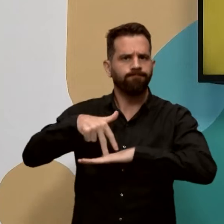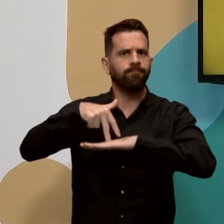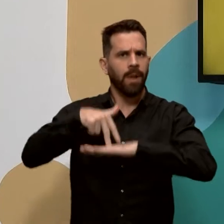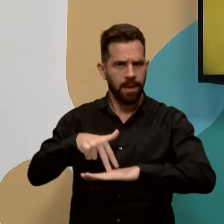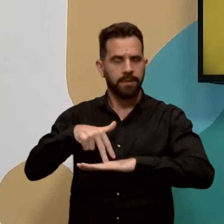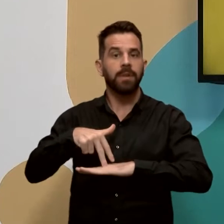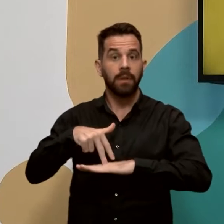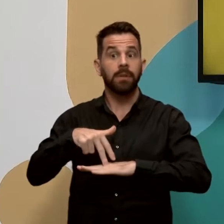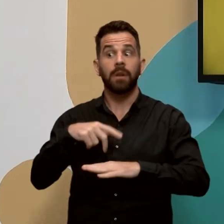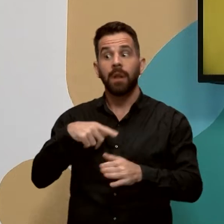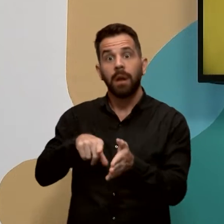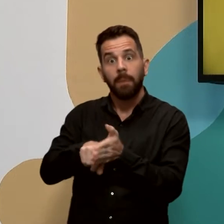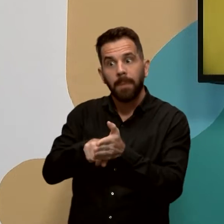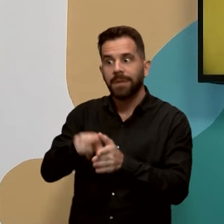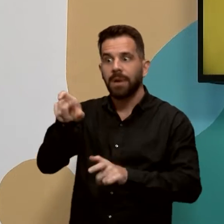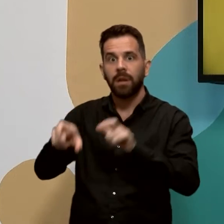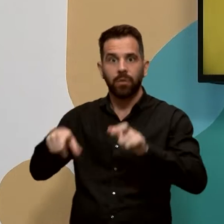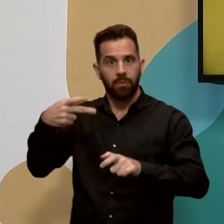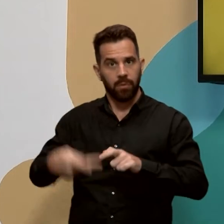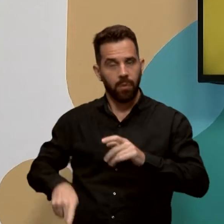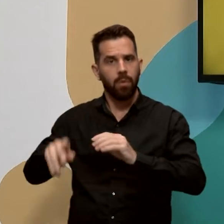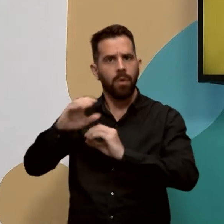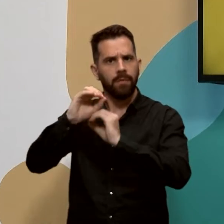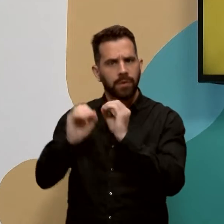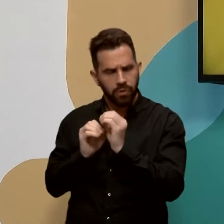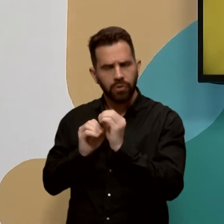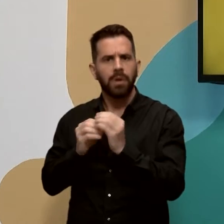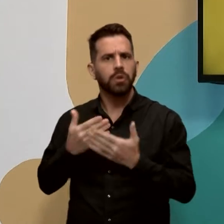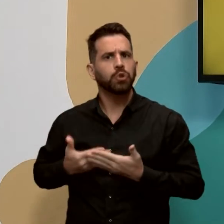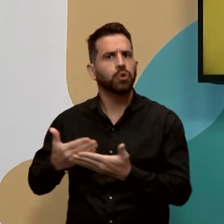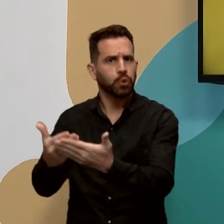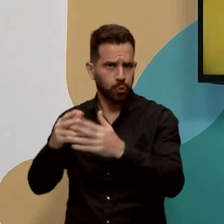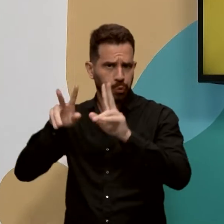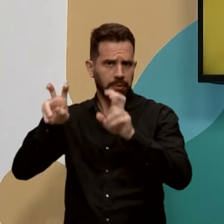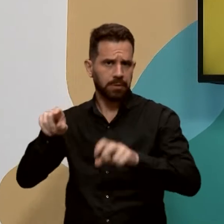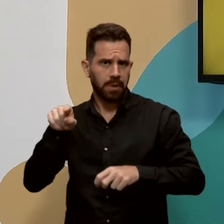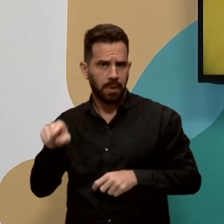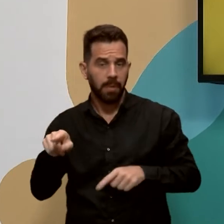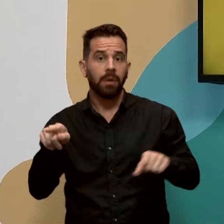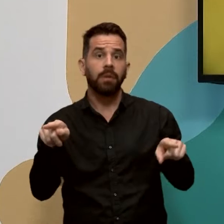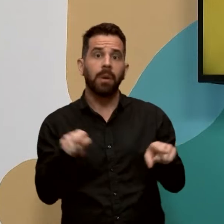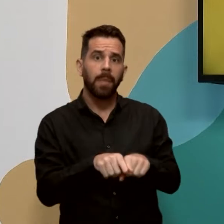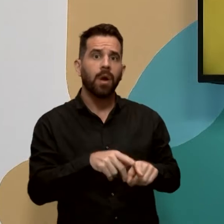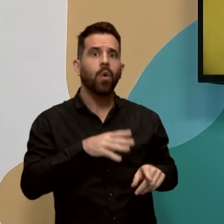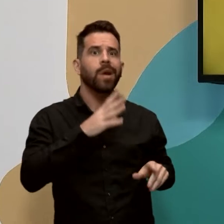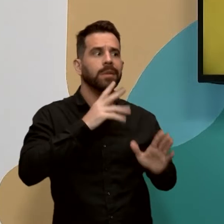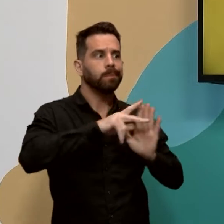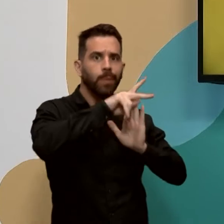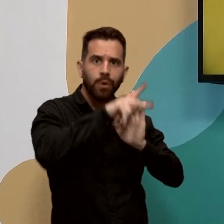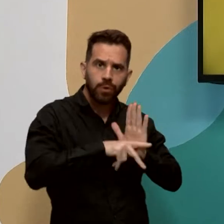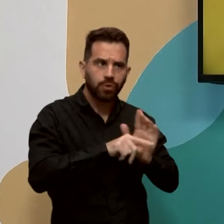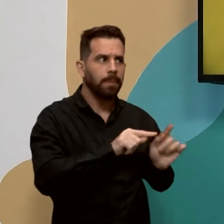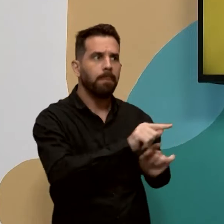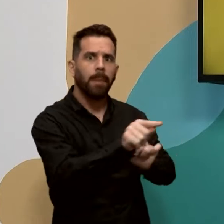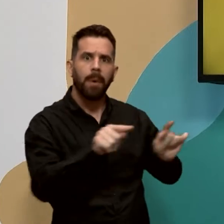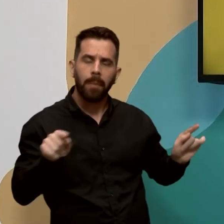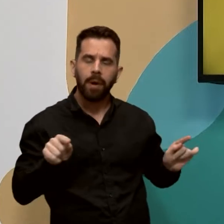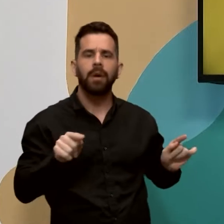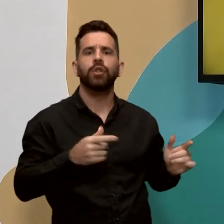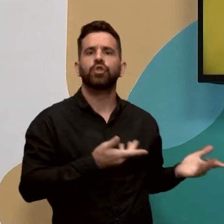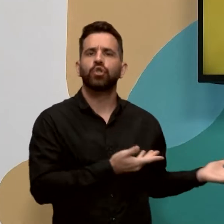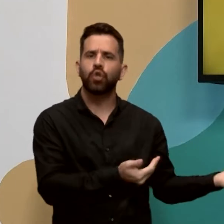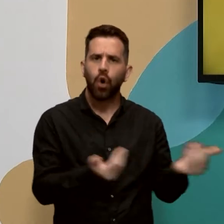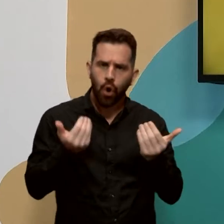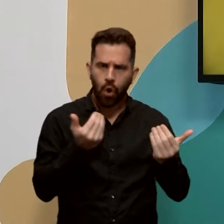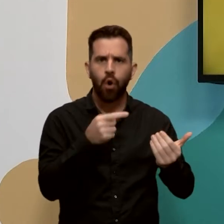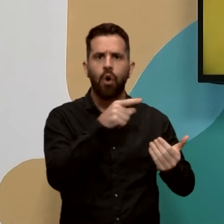o assunto e vamos também conhecer um projeto aqui em Goiânia em que jovens que cumprem medidas socioeducativas escrevem, fazem